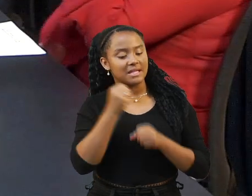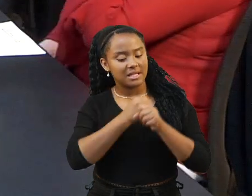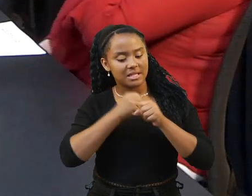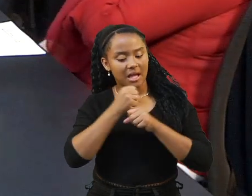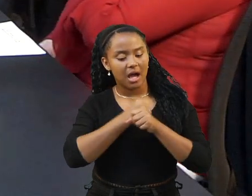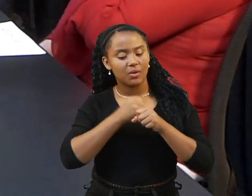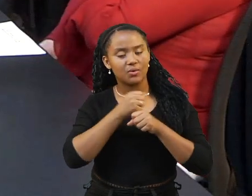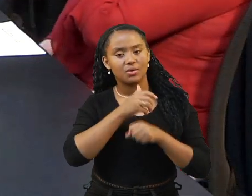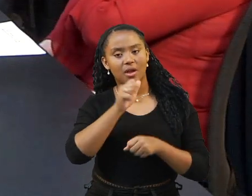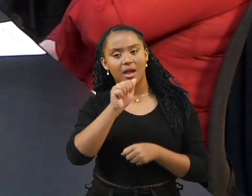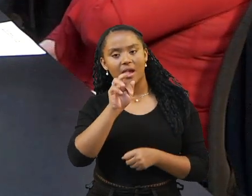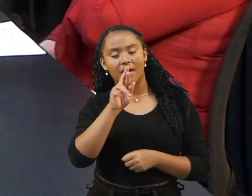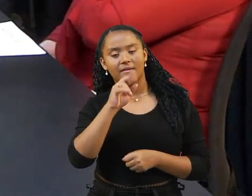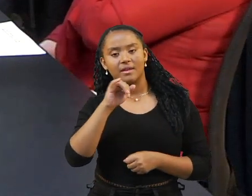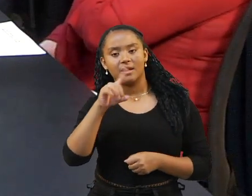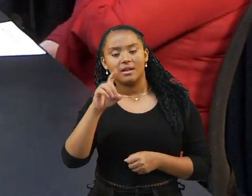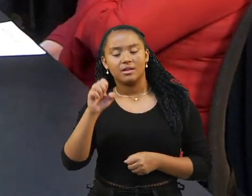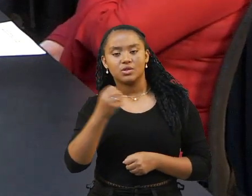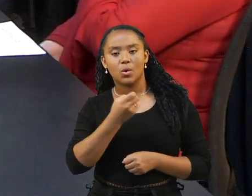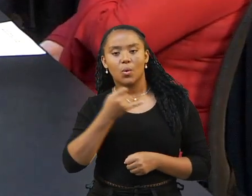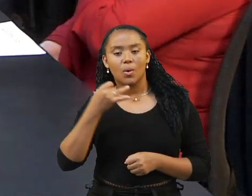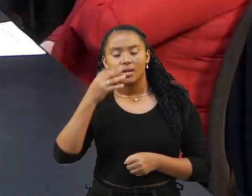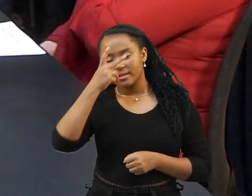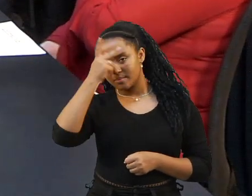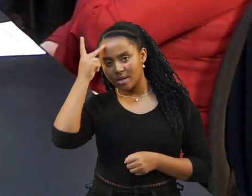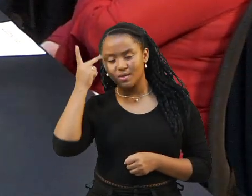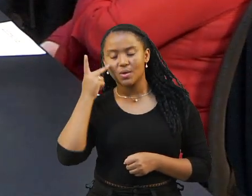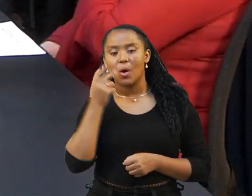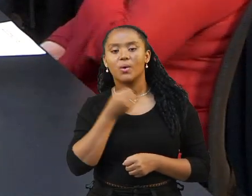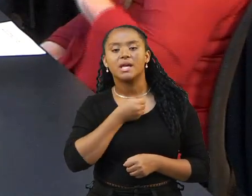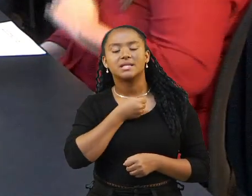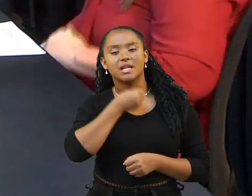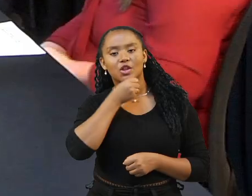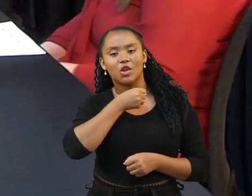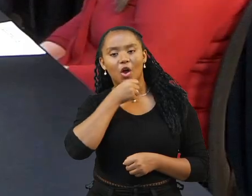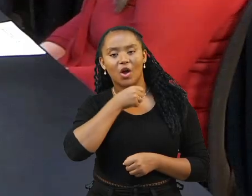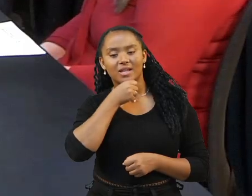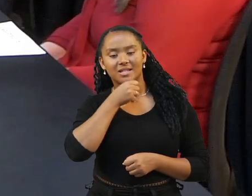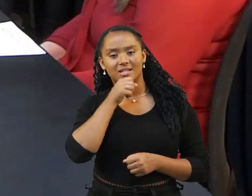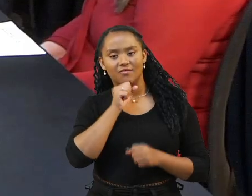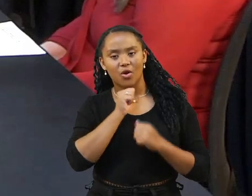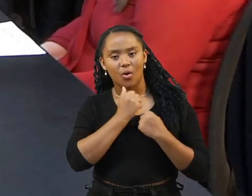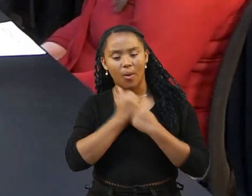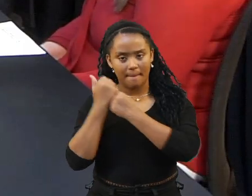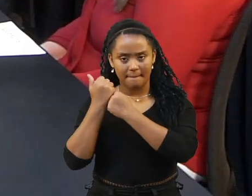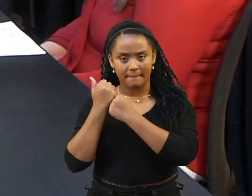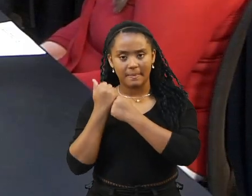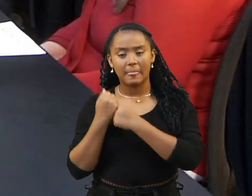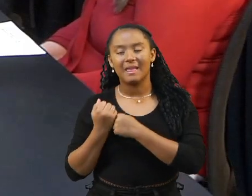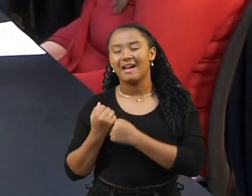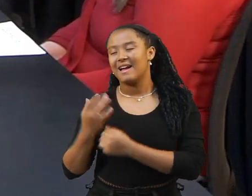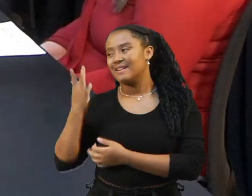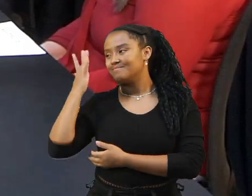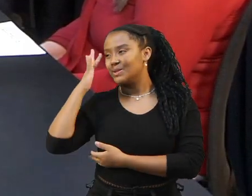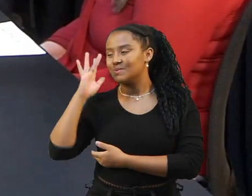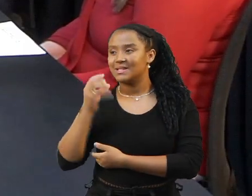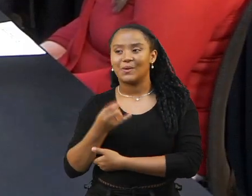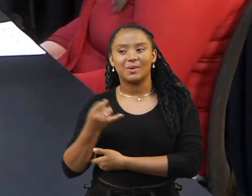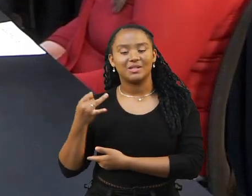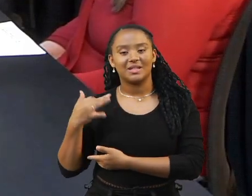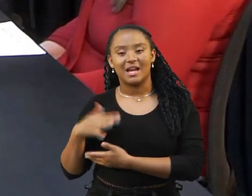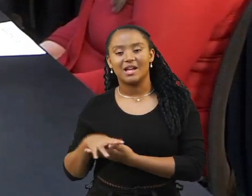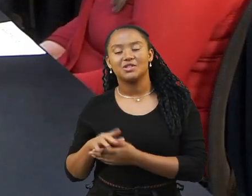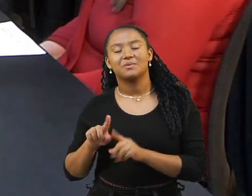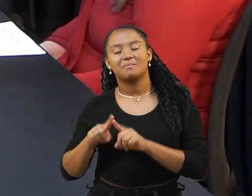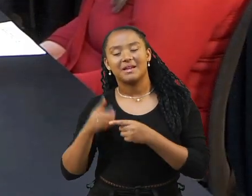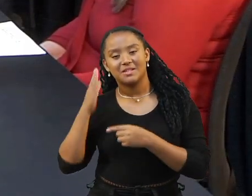anos todos de AFRI, de quantos idosos foram assistidos? Não tem não, mas muitos, muitos.